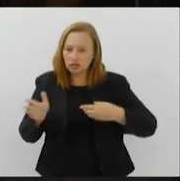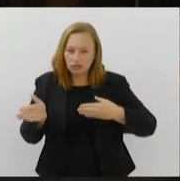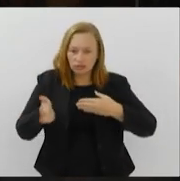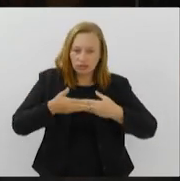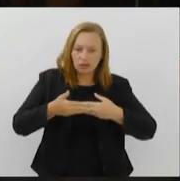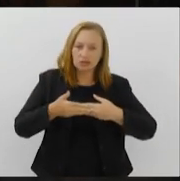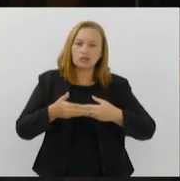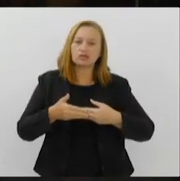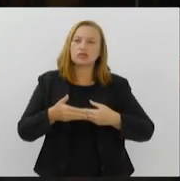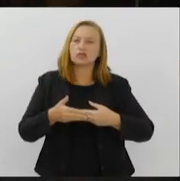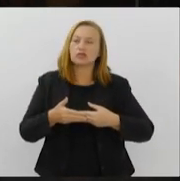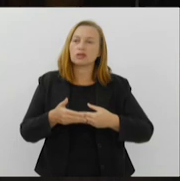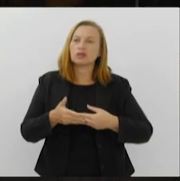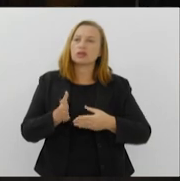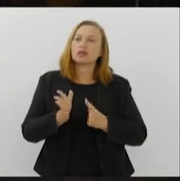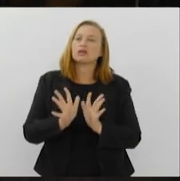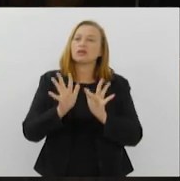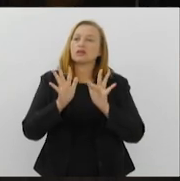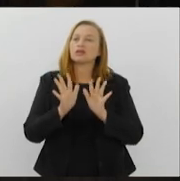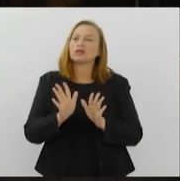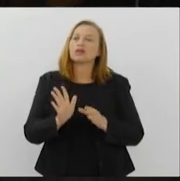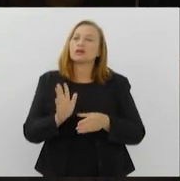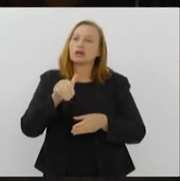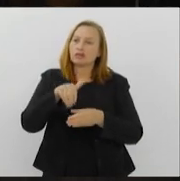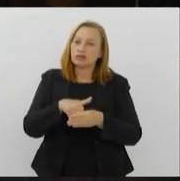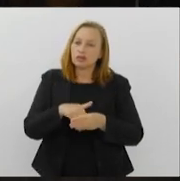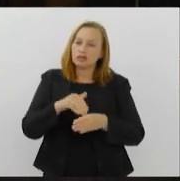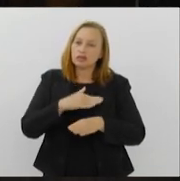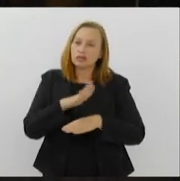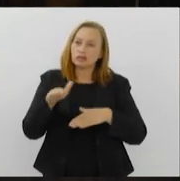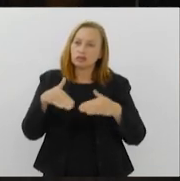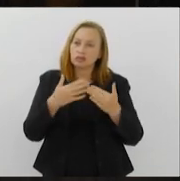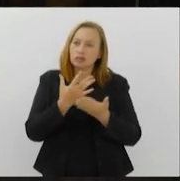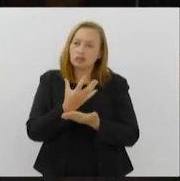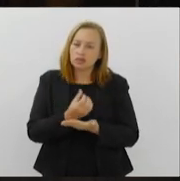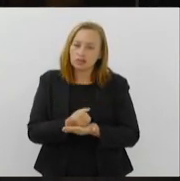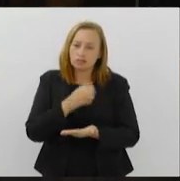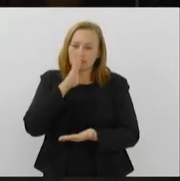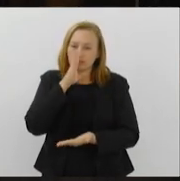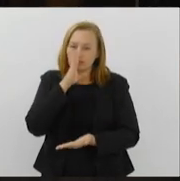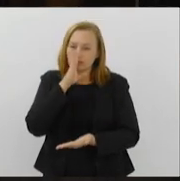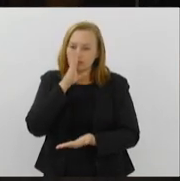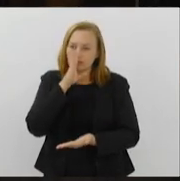queira discutir, encerrada a discussão. Em votação,